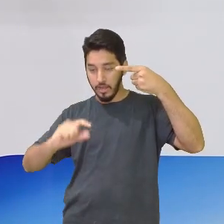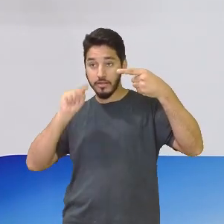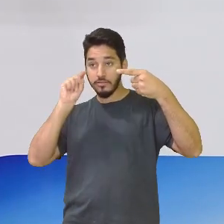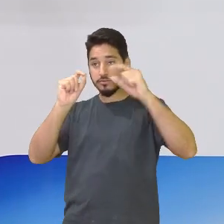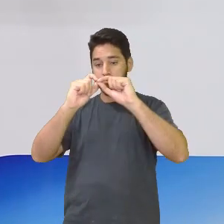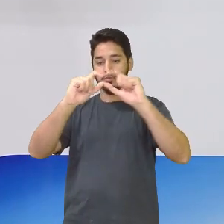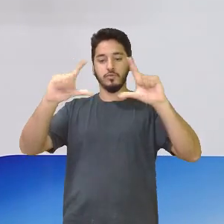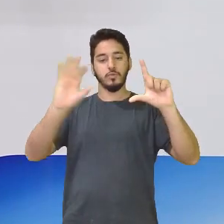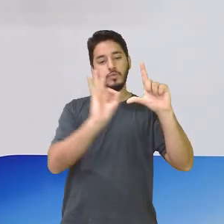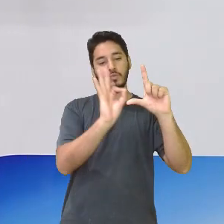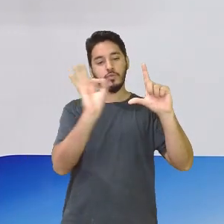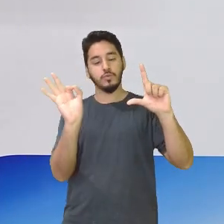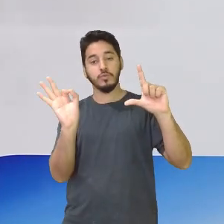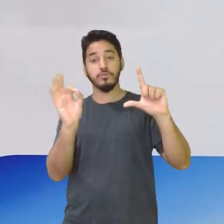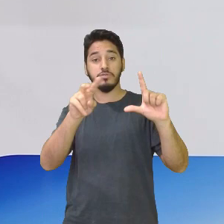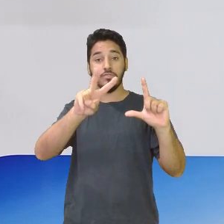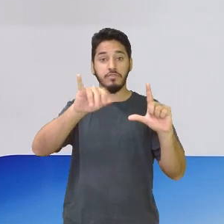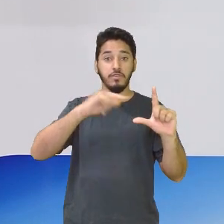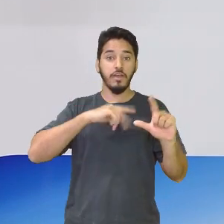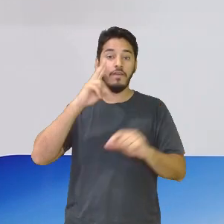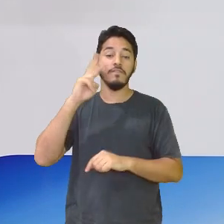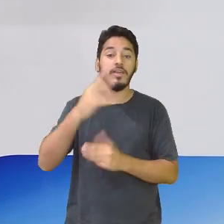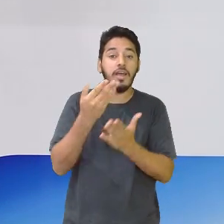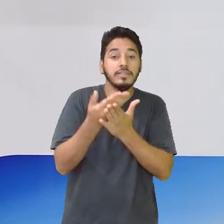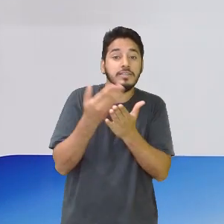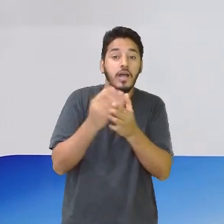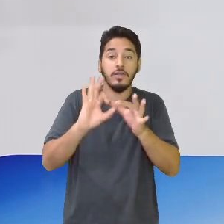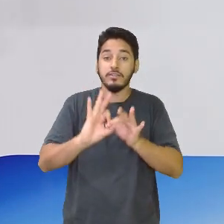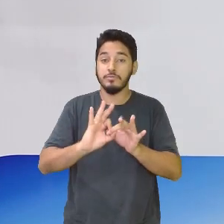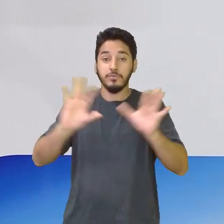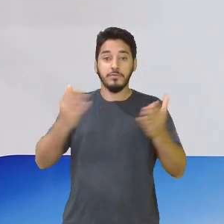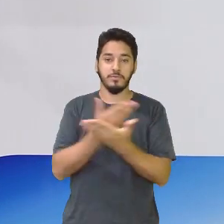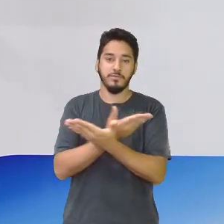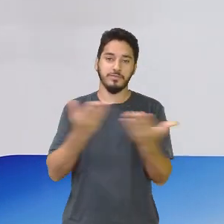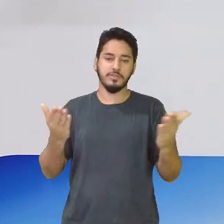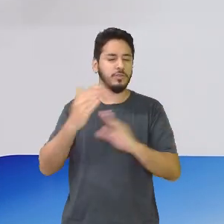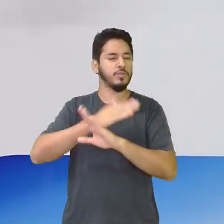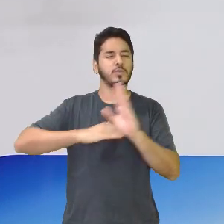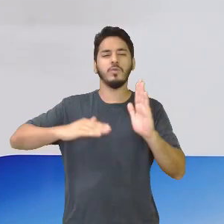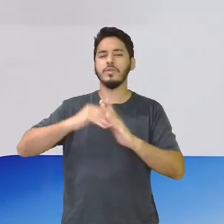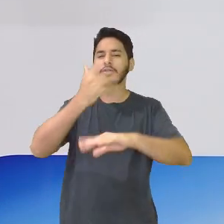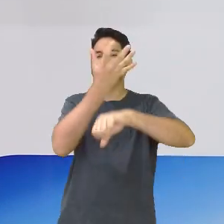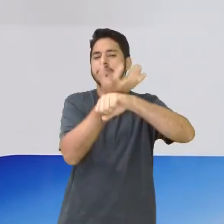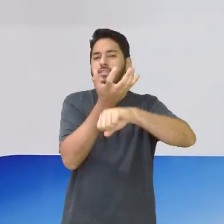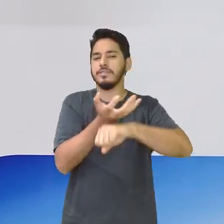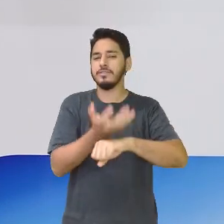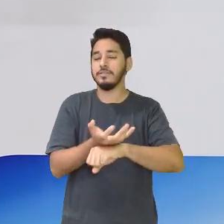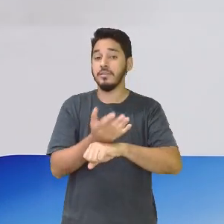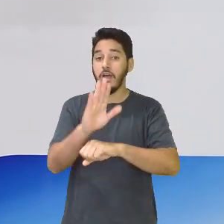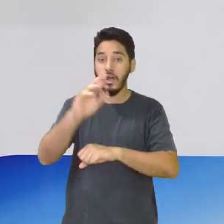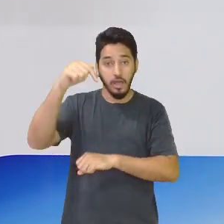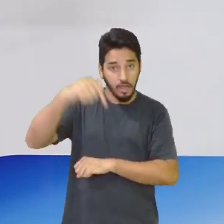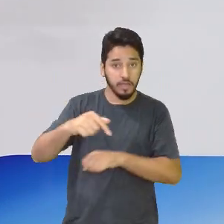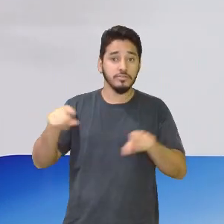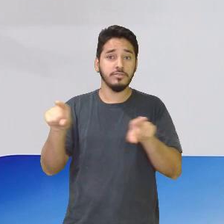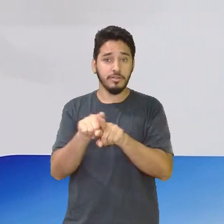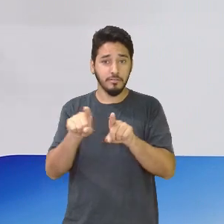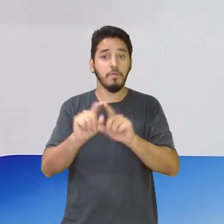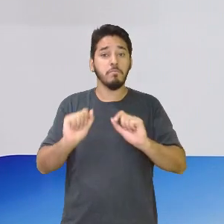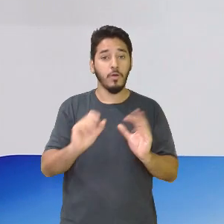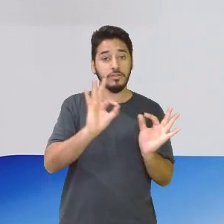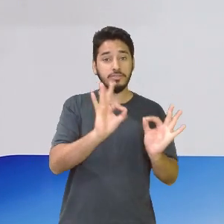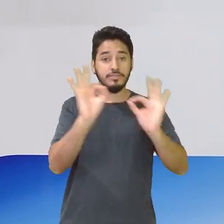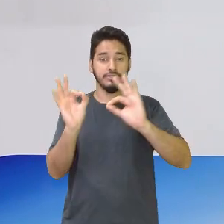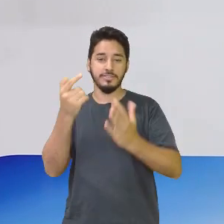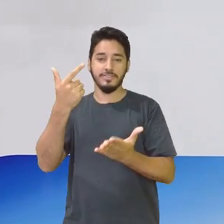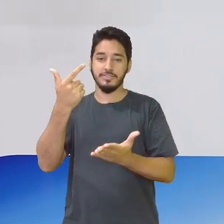vai encontrar as aulas disponíveis para você de todas as disciplinas, inclusive esta aqui. Você pode assistir mais uma